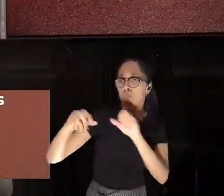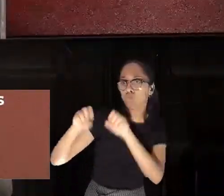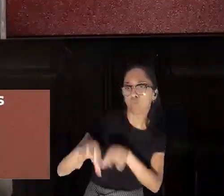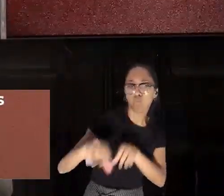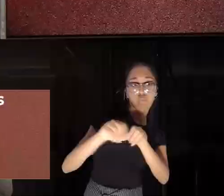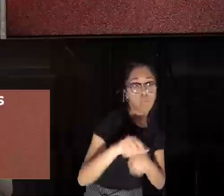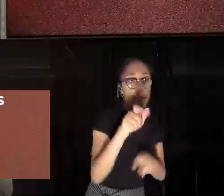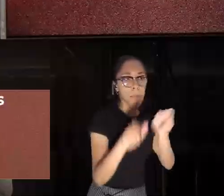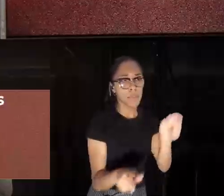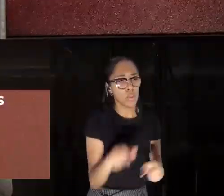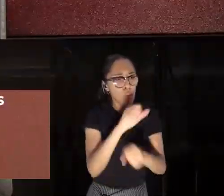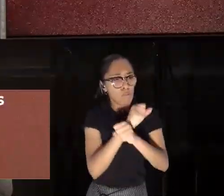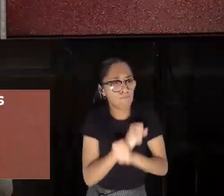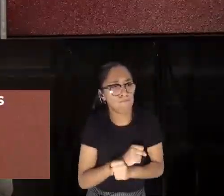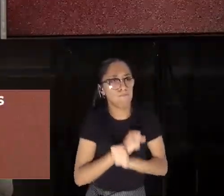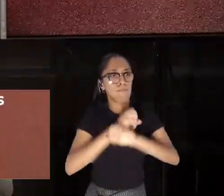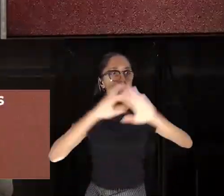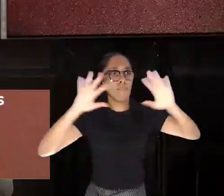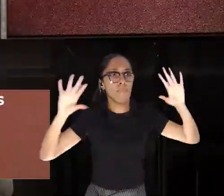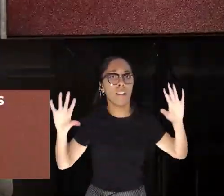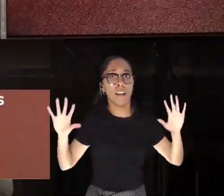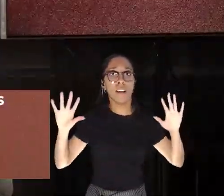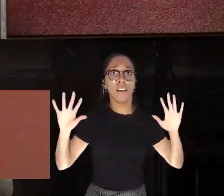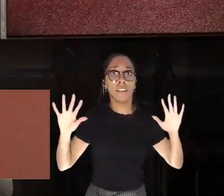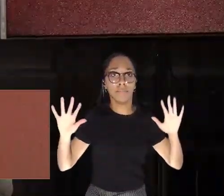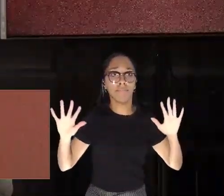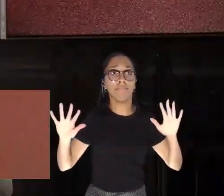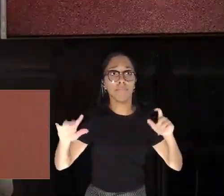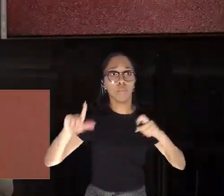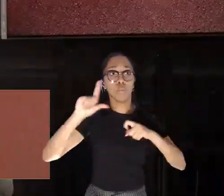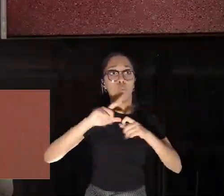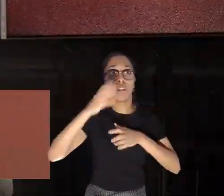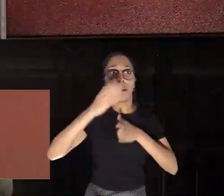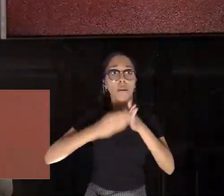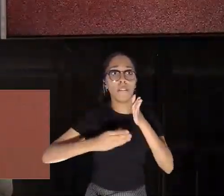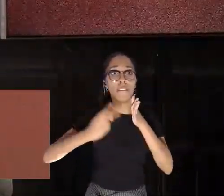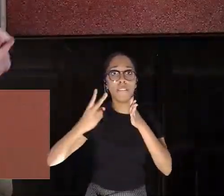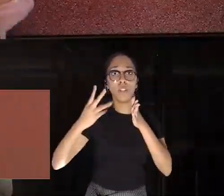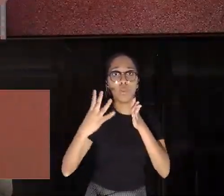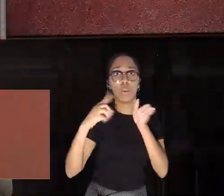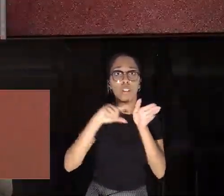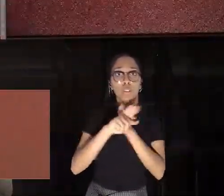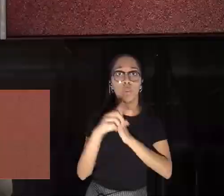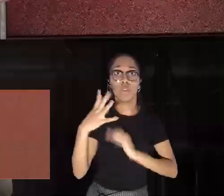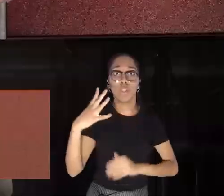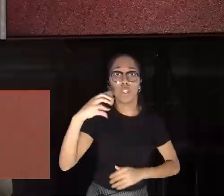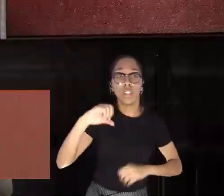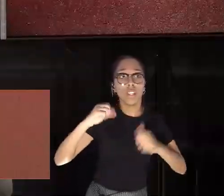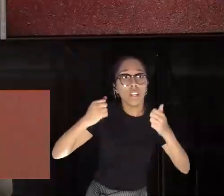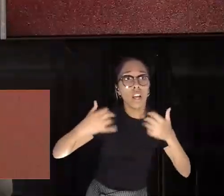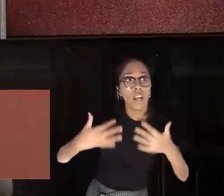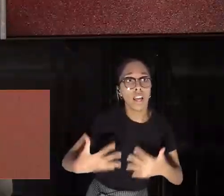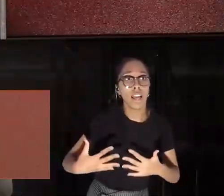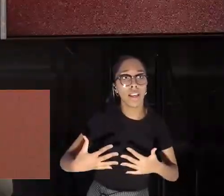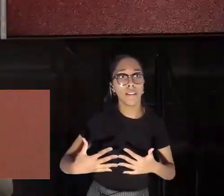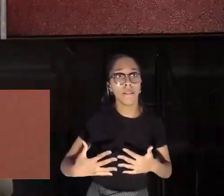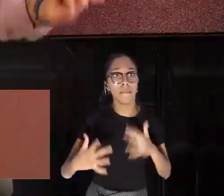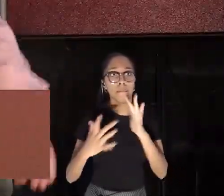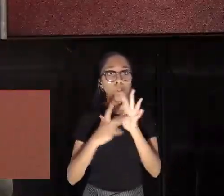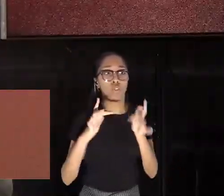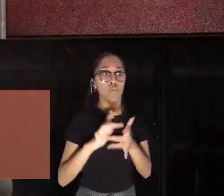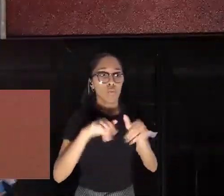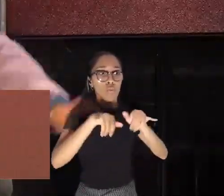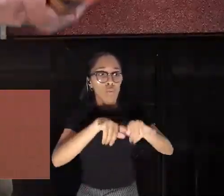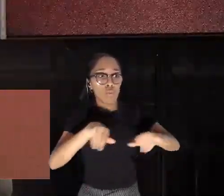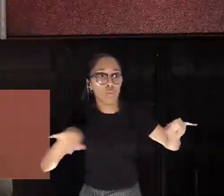para libertar os oprimidos. Lucas 24:49. Eu lhes envio a promessa de meu